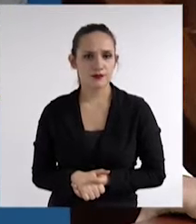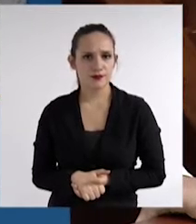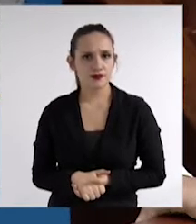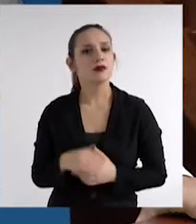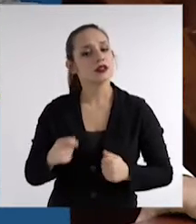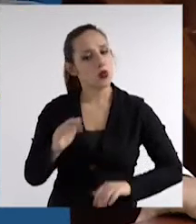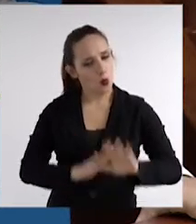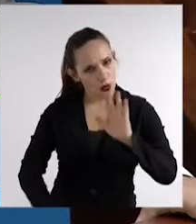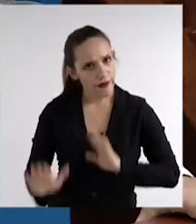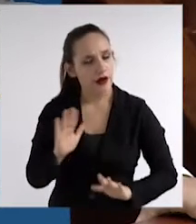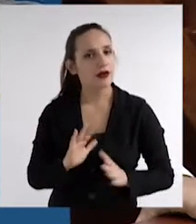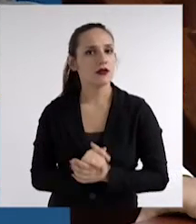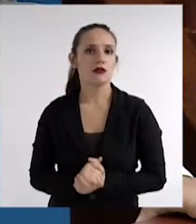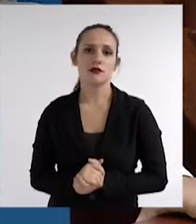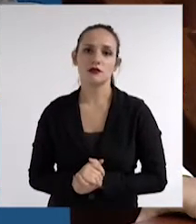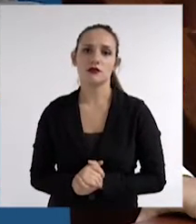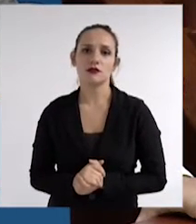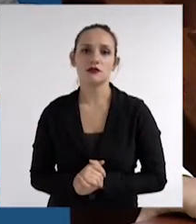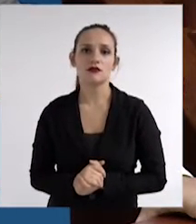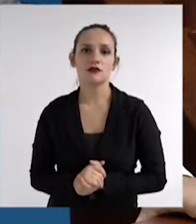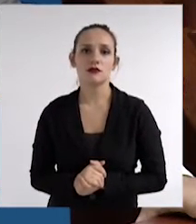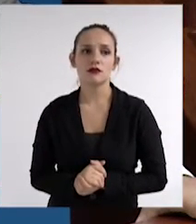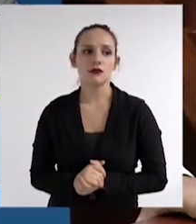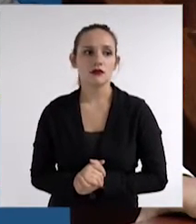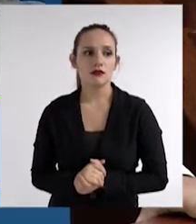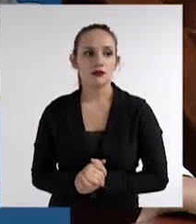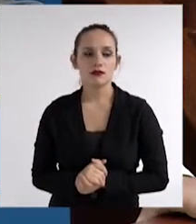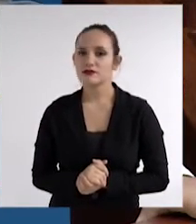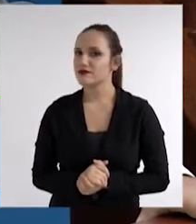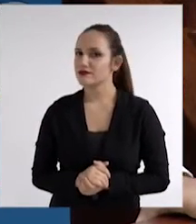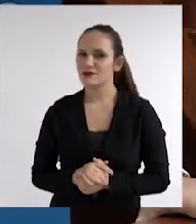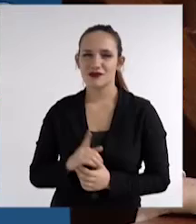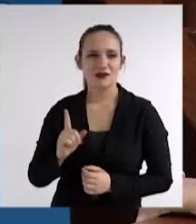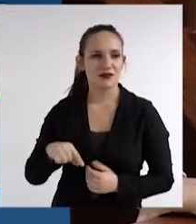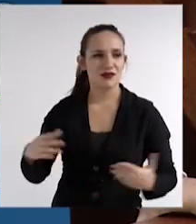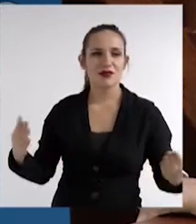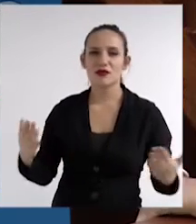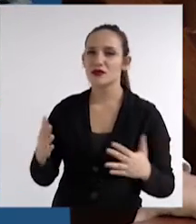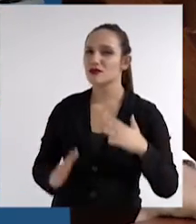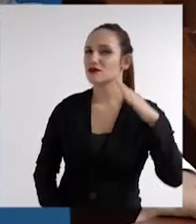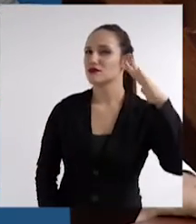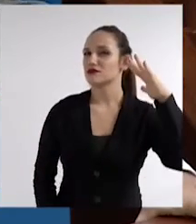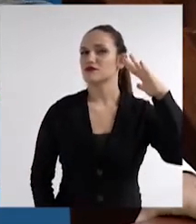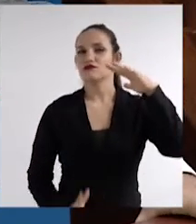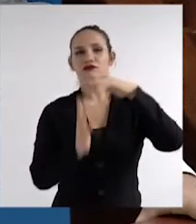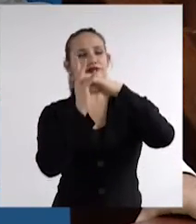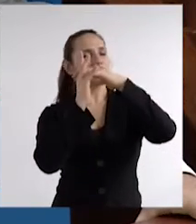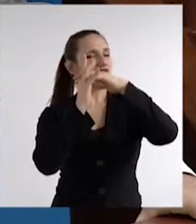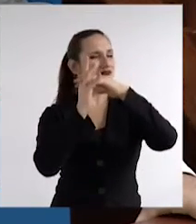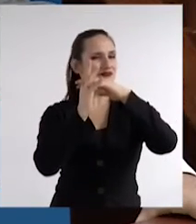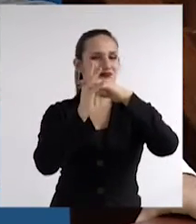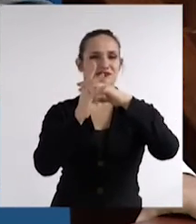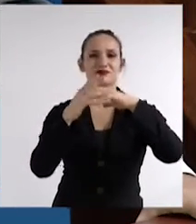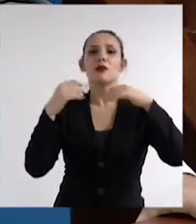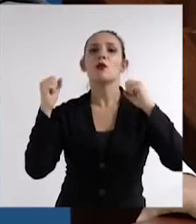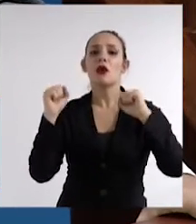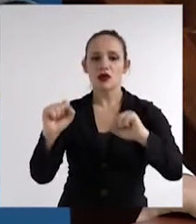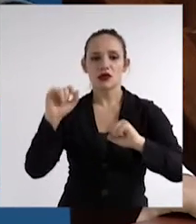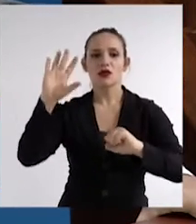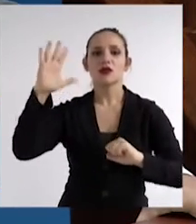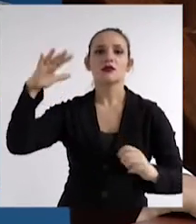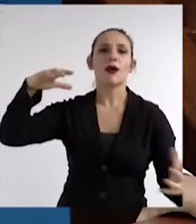muita cautela. O estupim para uma revolução